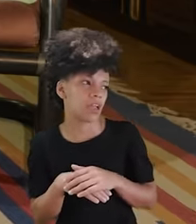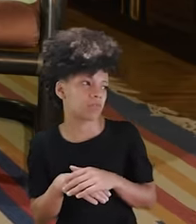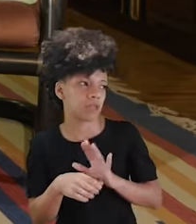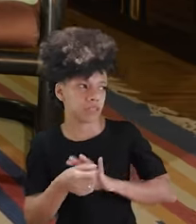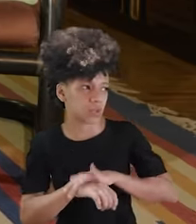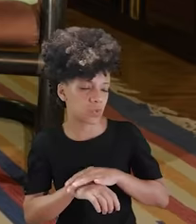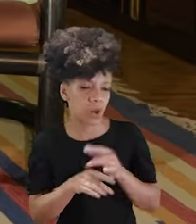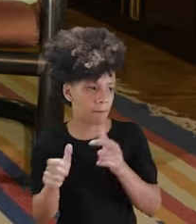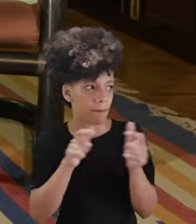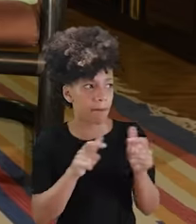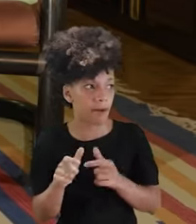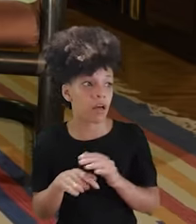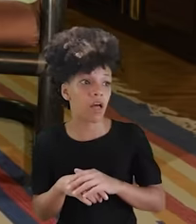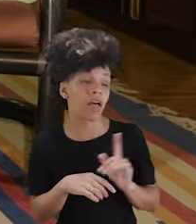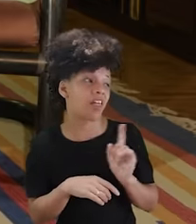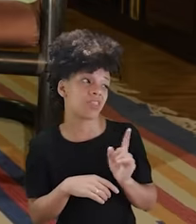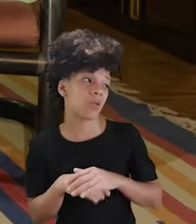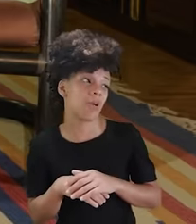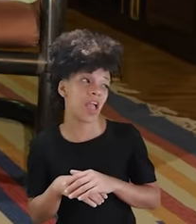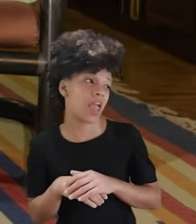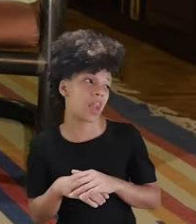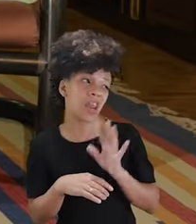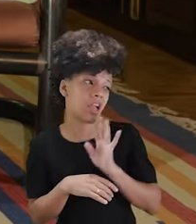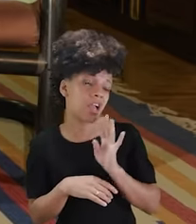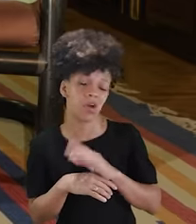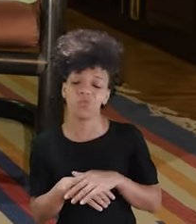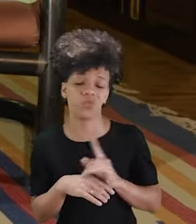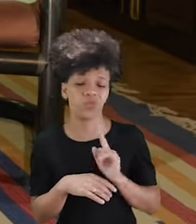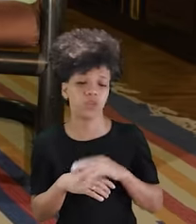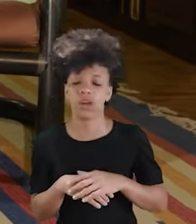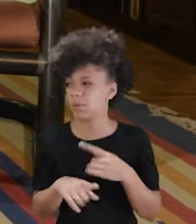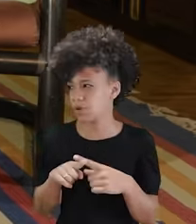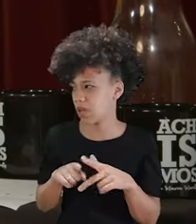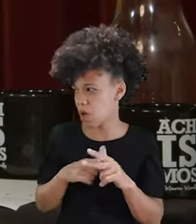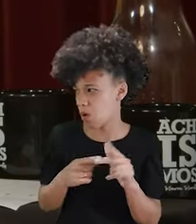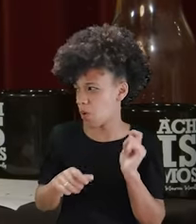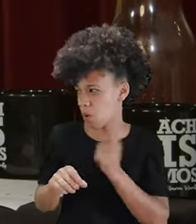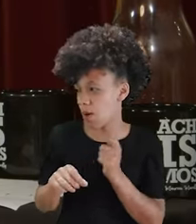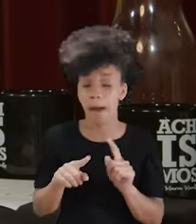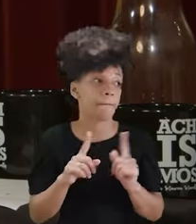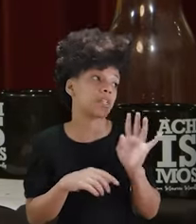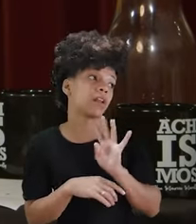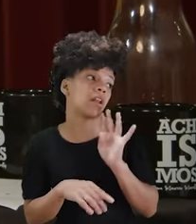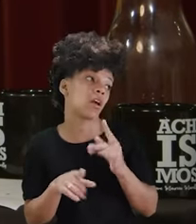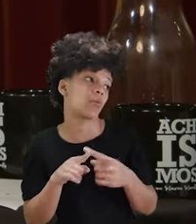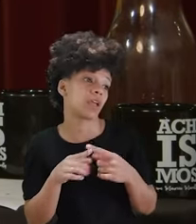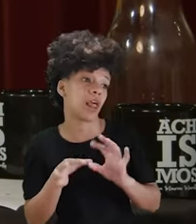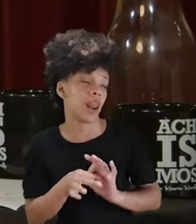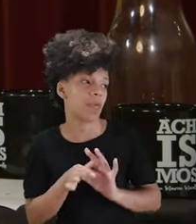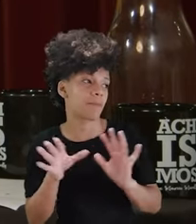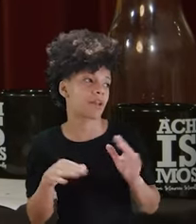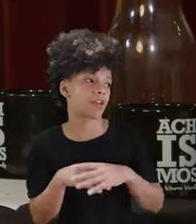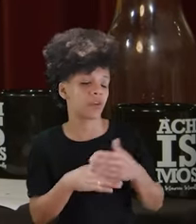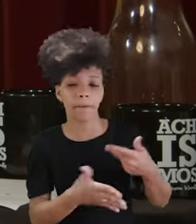sempre apago mas é legal porque a gente tem a liberdade de sair para cidade hoje a gente está entendi mas eu não tenho essa coisa do